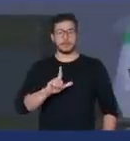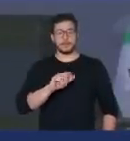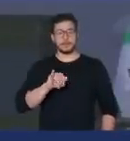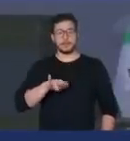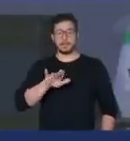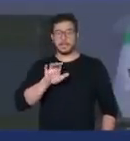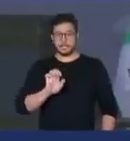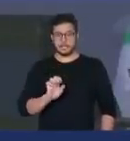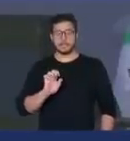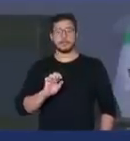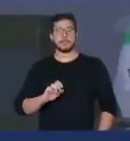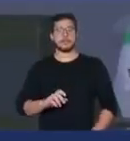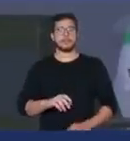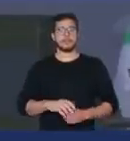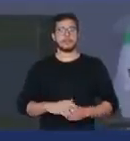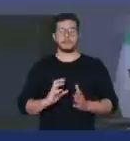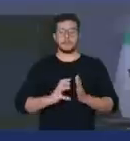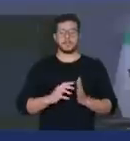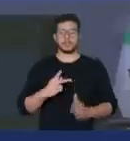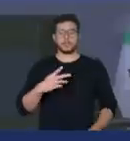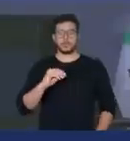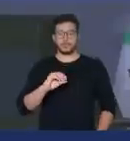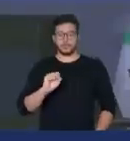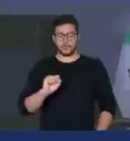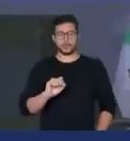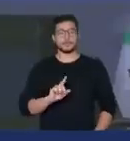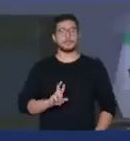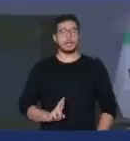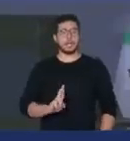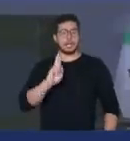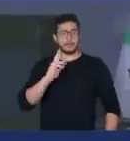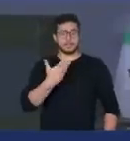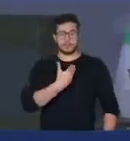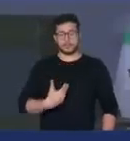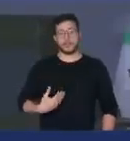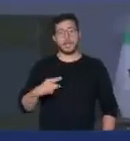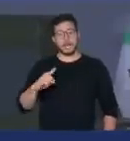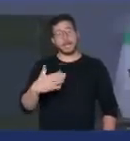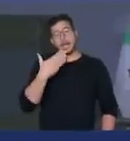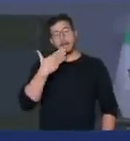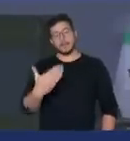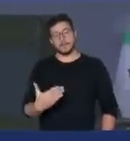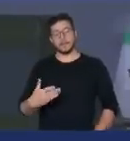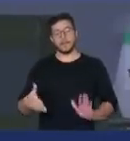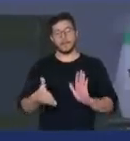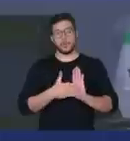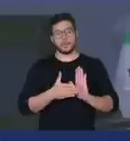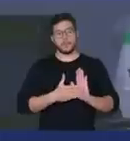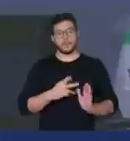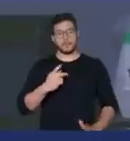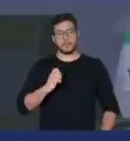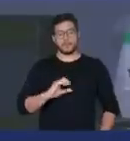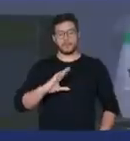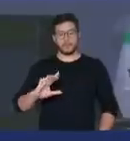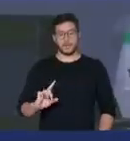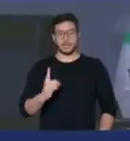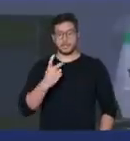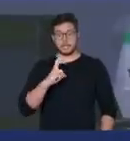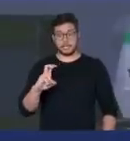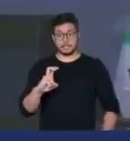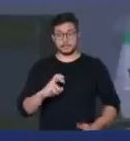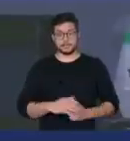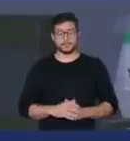Paraná, falando em nome do governo, ela que defende a proposta de emenda à Constituição que trata do estado de